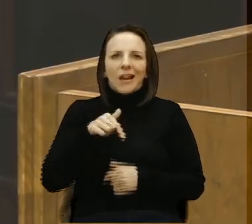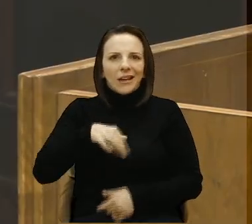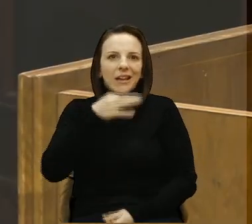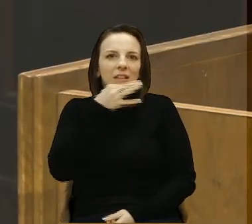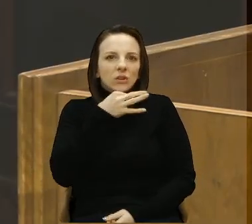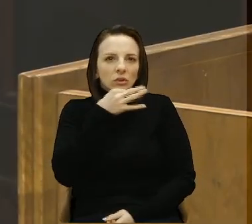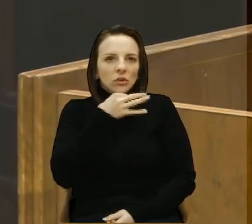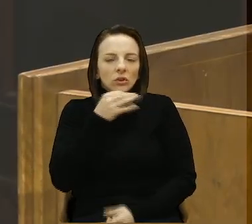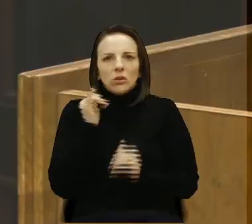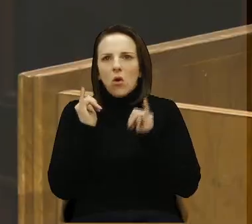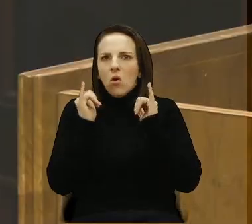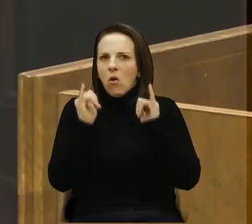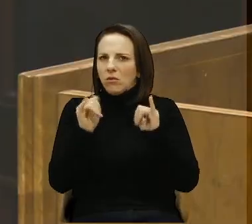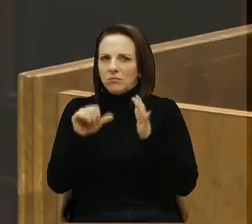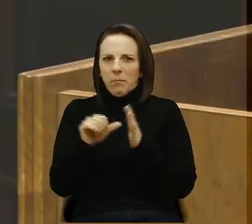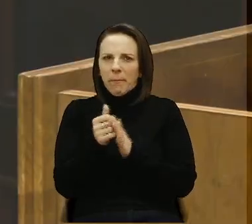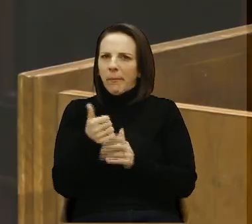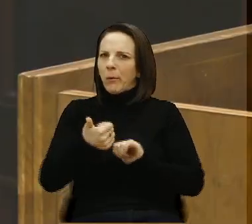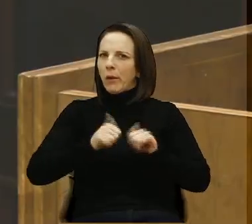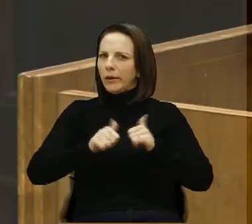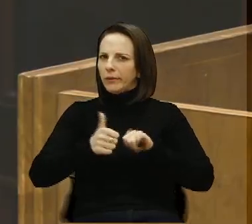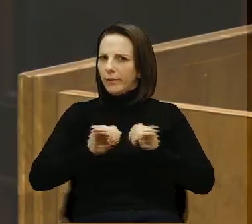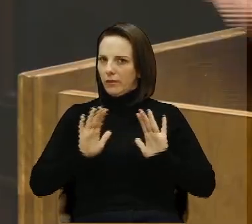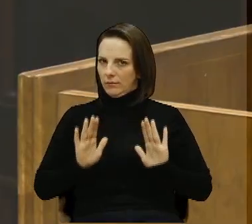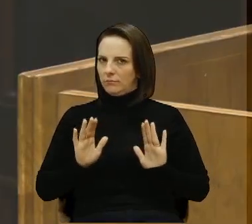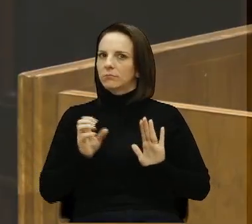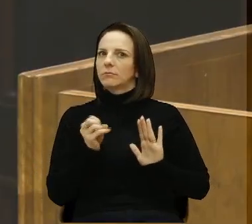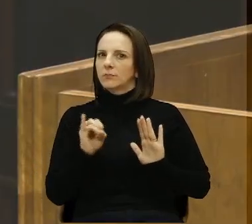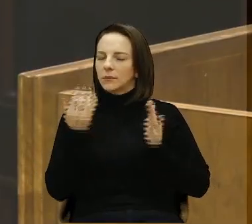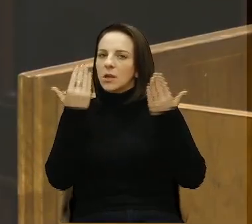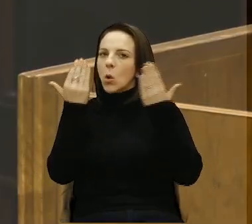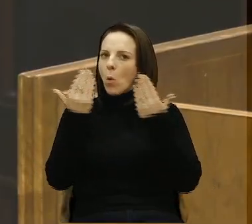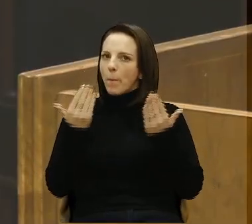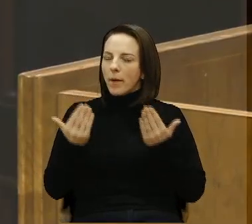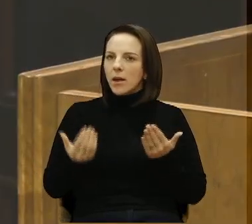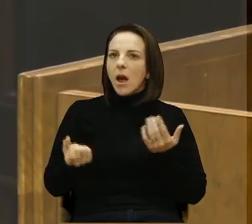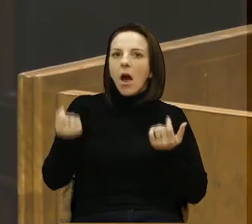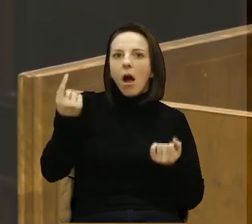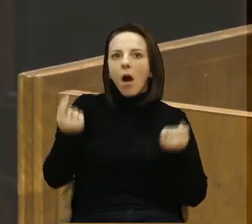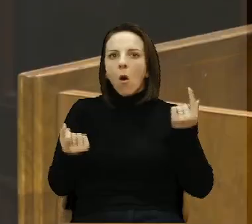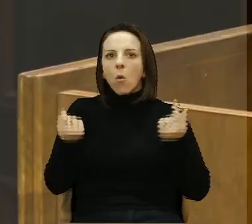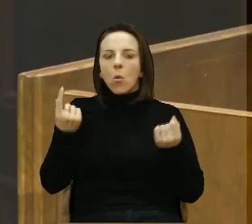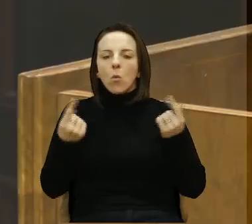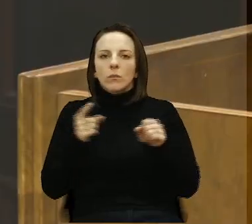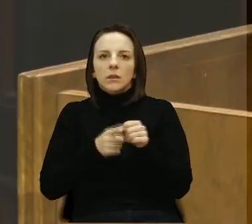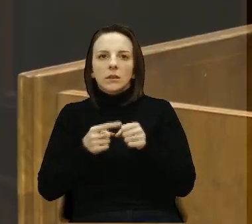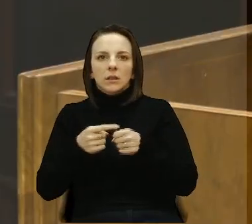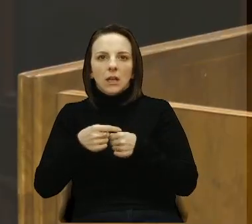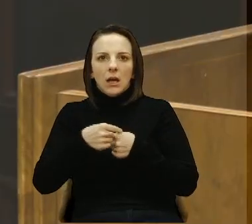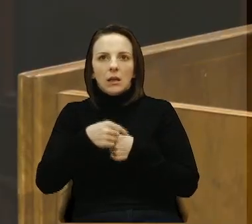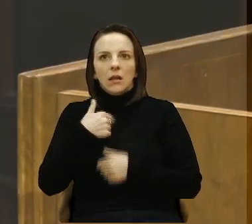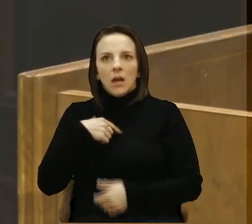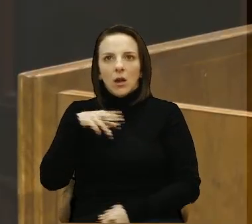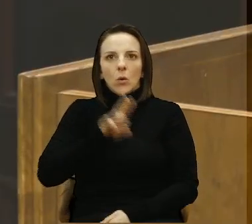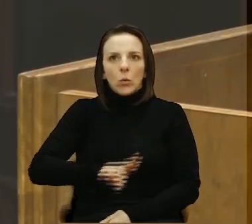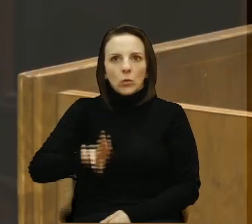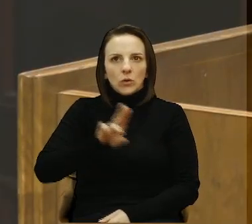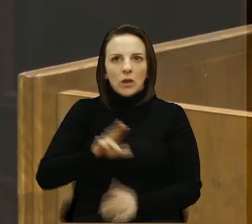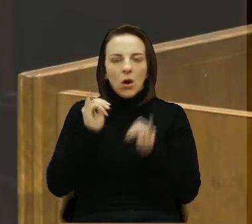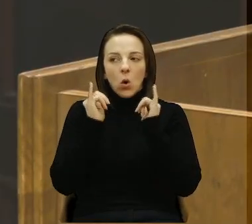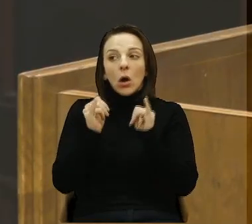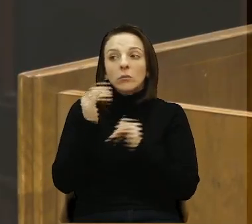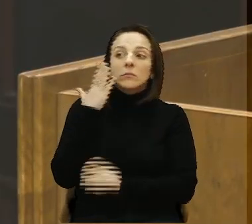tem ônibus de primeira qualidade, se nós formos olhar outras cidades que eu tive a tristeza de andar em ônibus público para ter uma